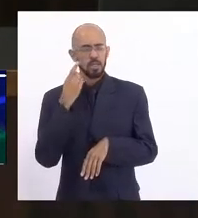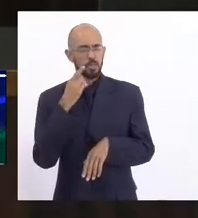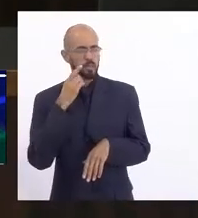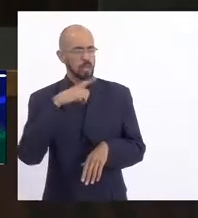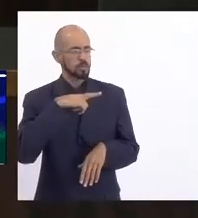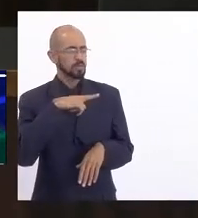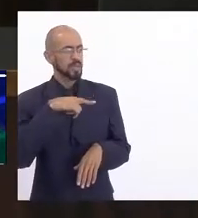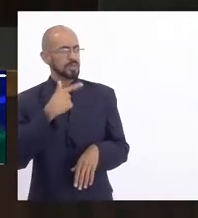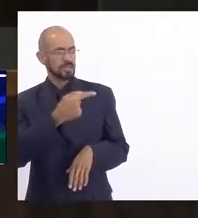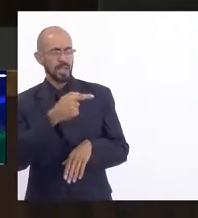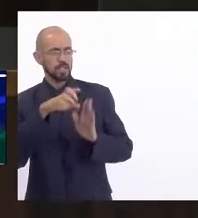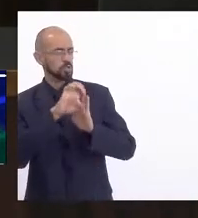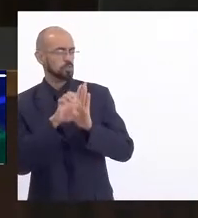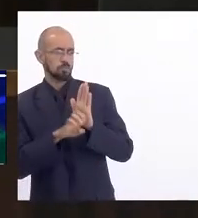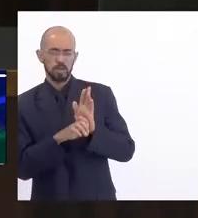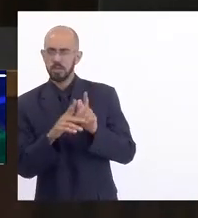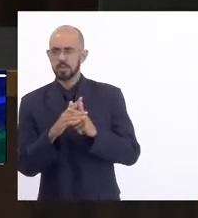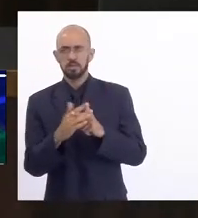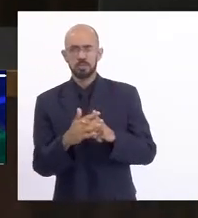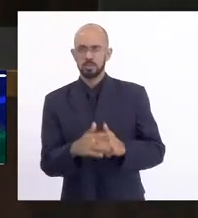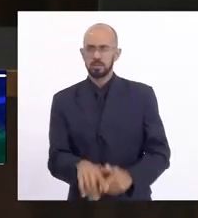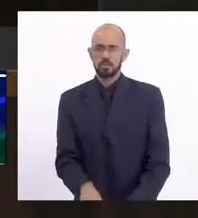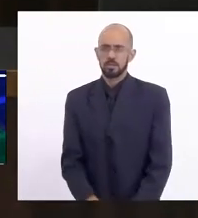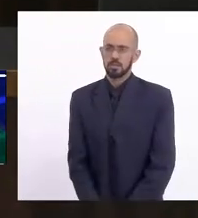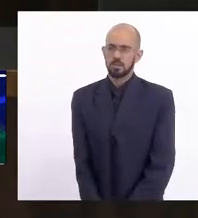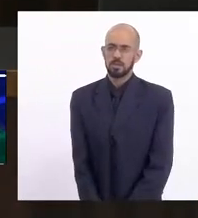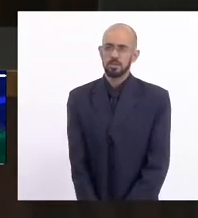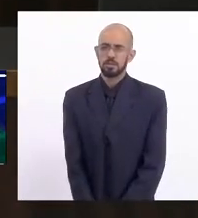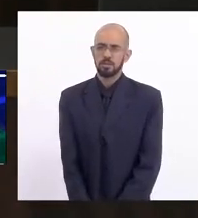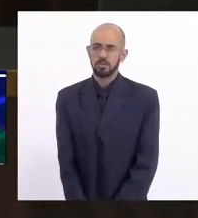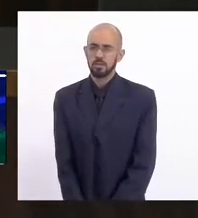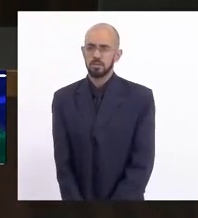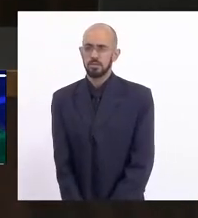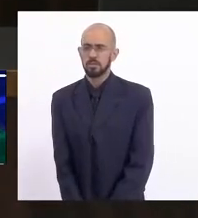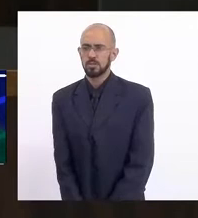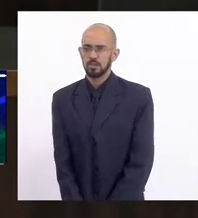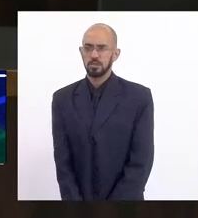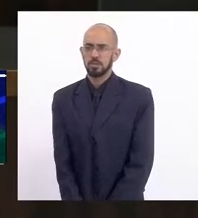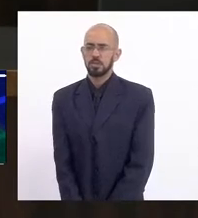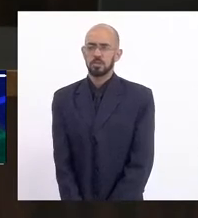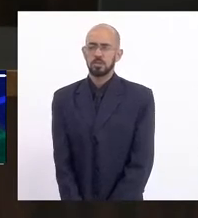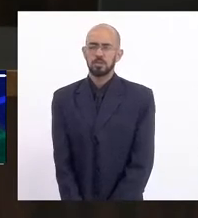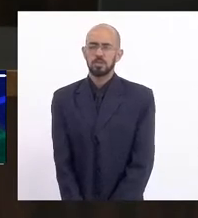sete emendas. Sete emendas. Senhora presidente. E teve